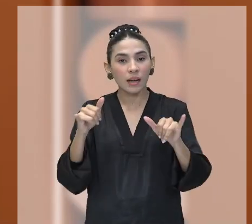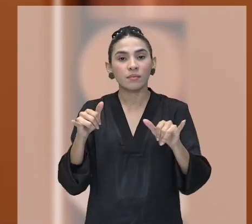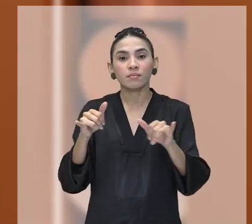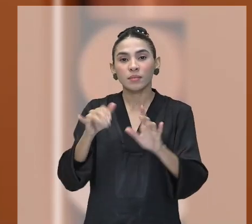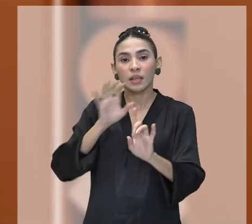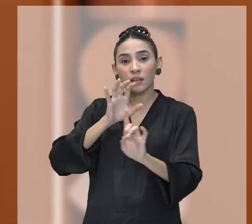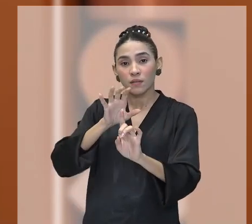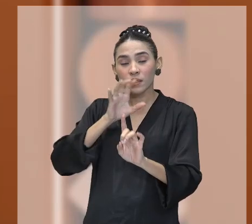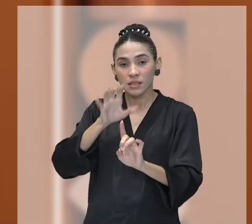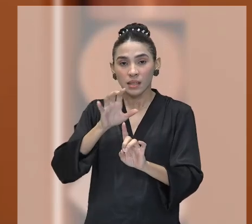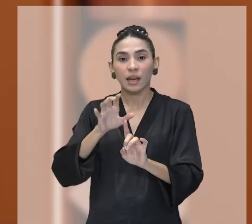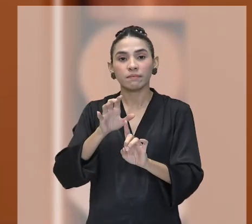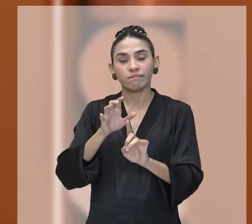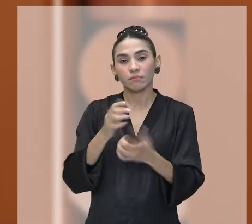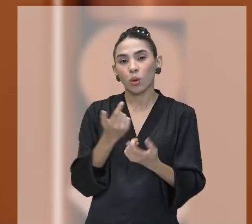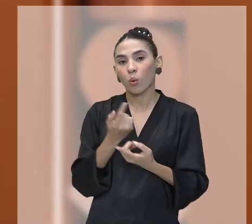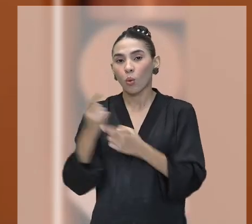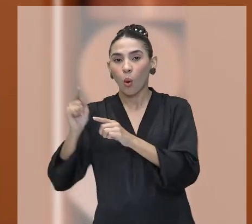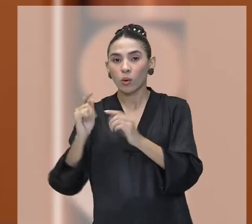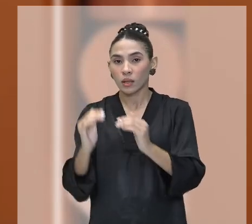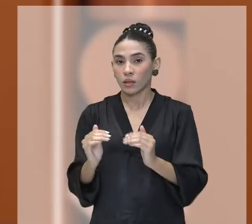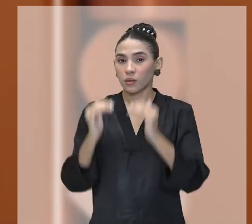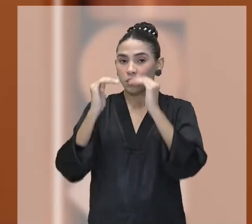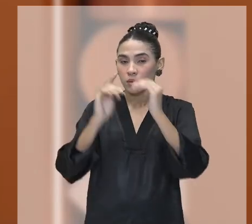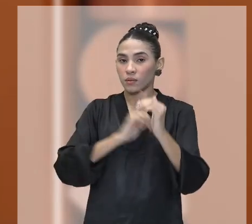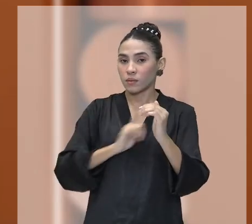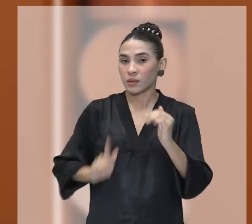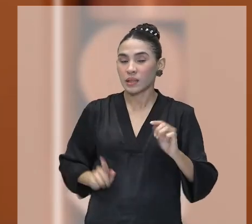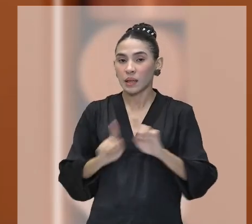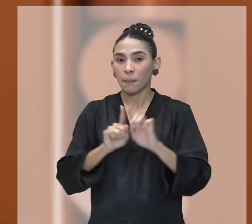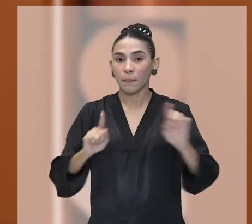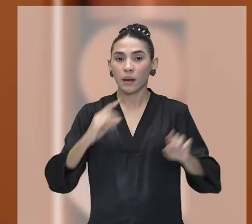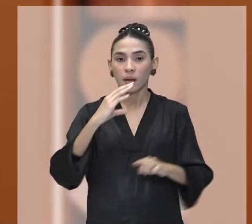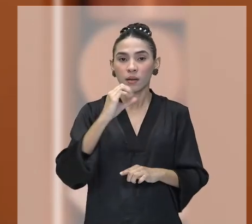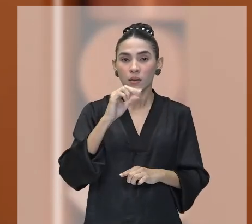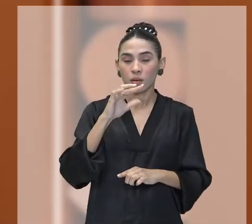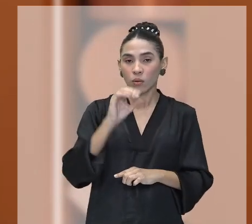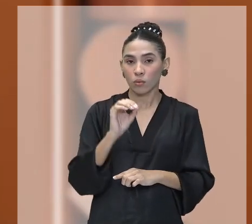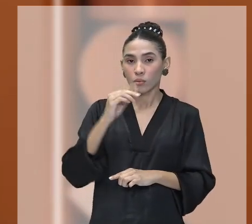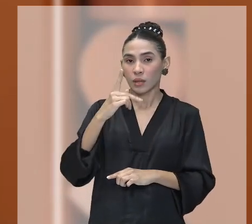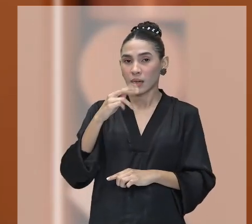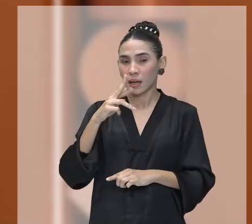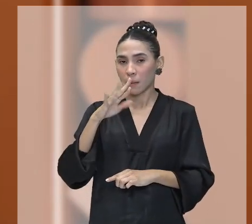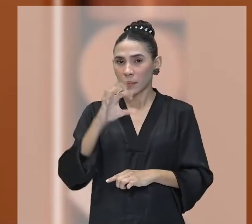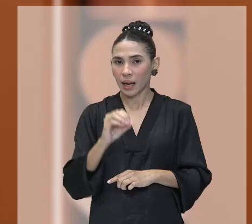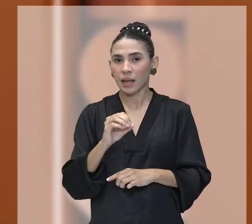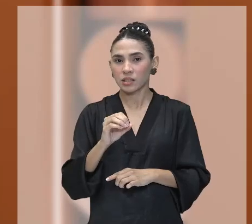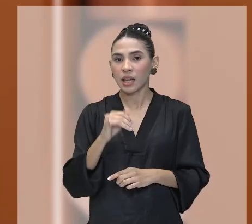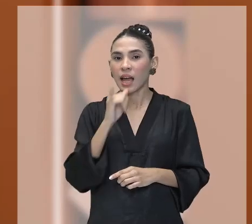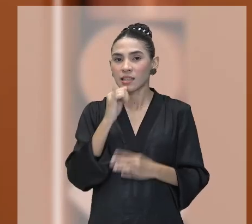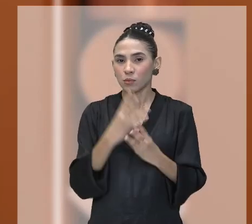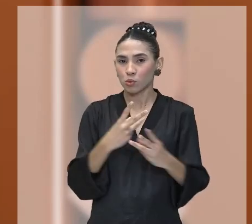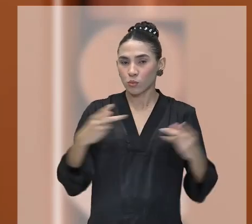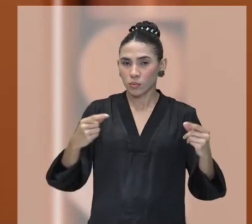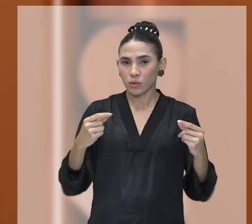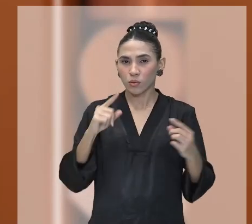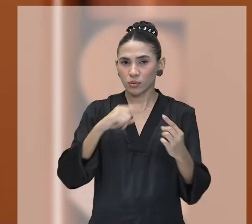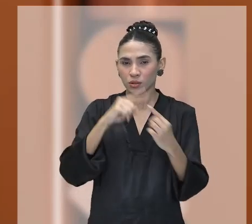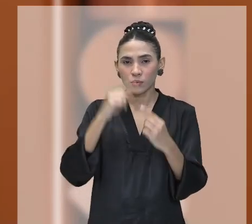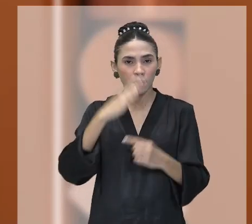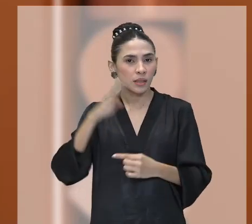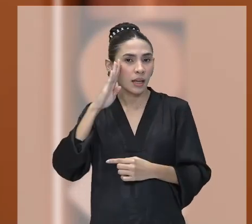governo central, mas a coluna Prestes nunca foi derrotada militarmente. O que aconteceu? Né? Eles perderam